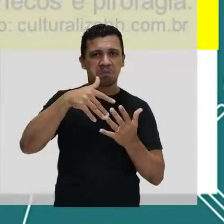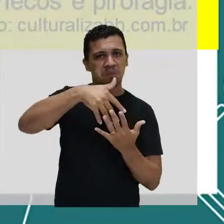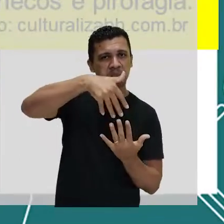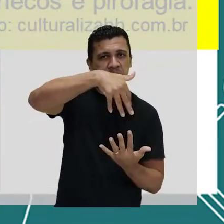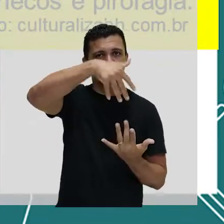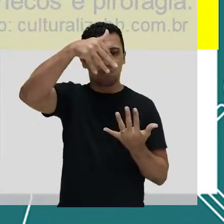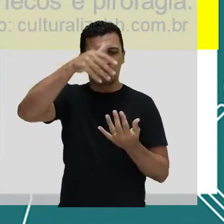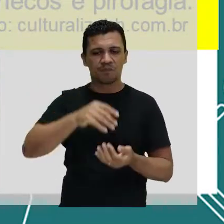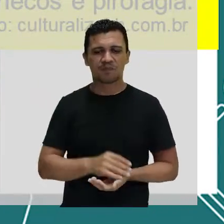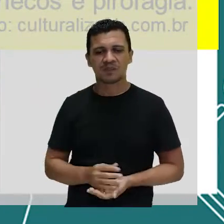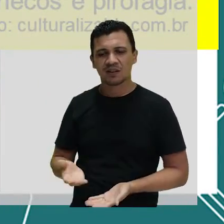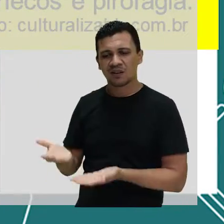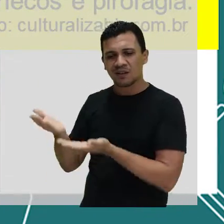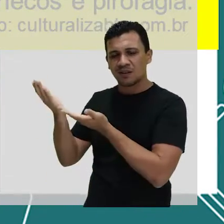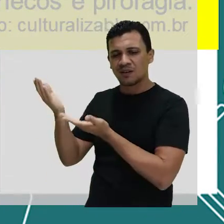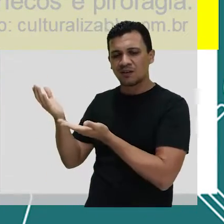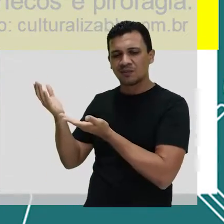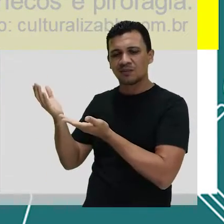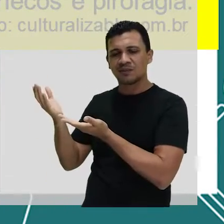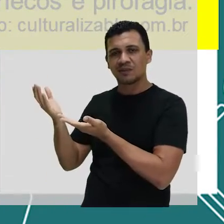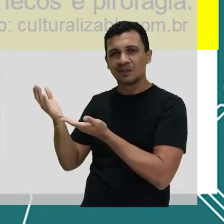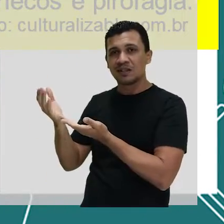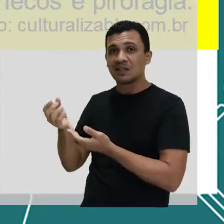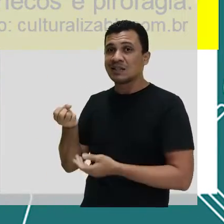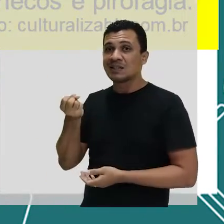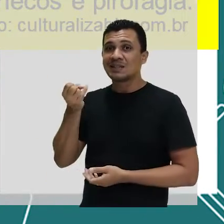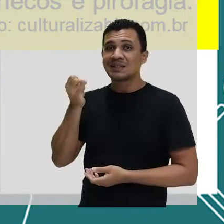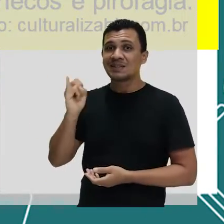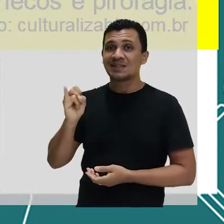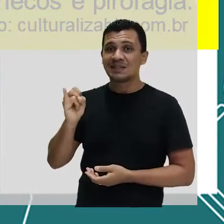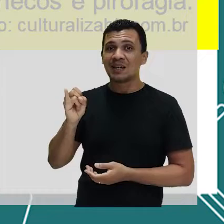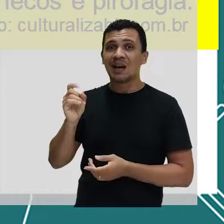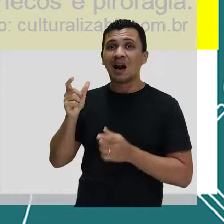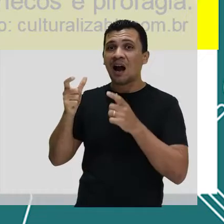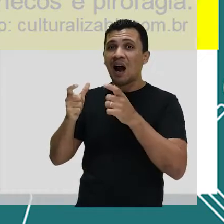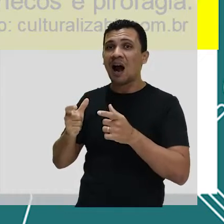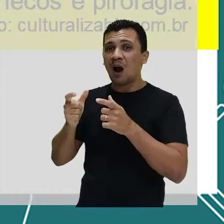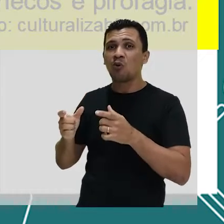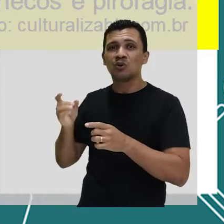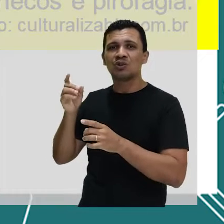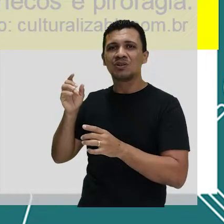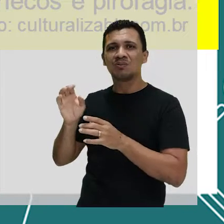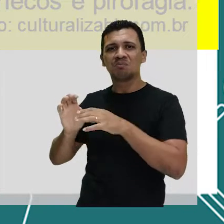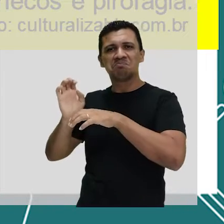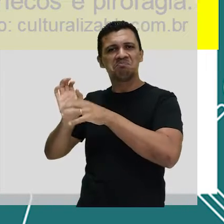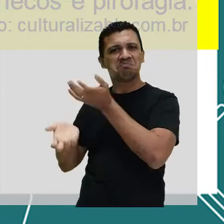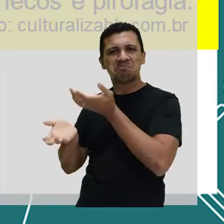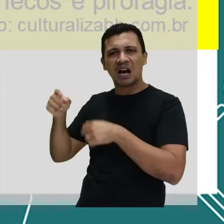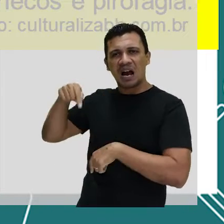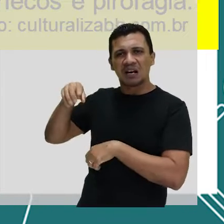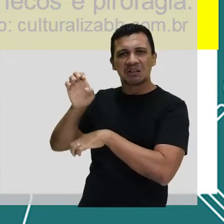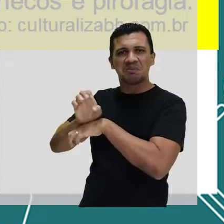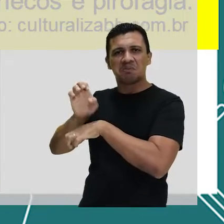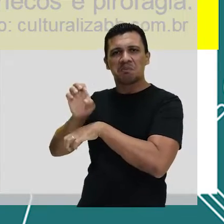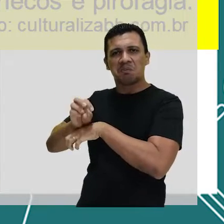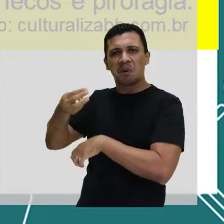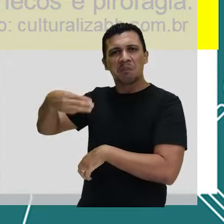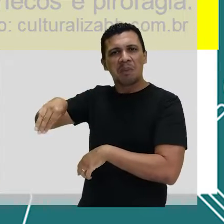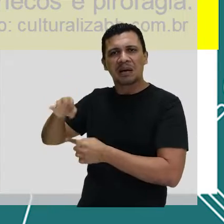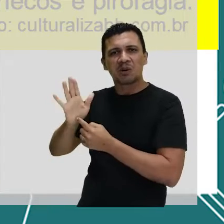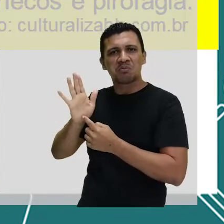Carroça de Mamulengos, se tudo der certo, eu vou descobrir em que parte do estado do Maranhão eles estão se apresentando nessa temporada aqui, porque eu